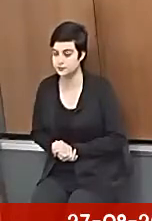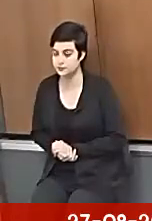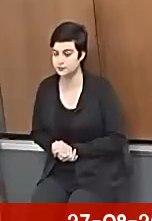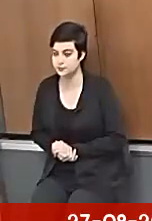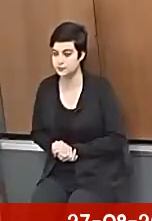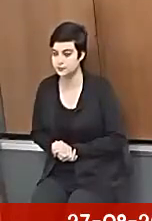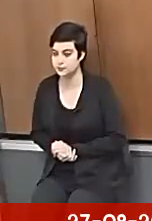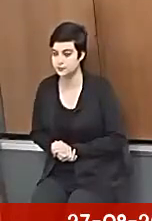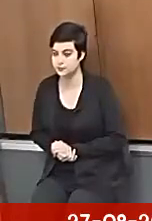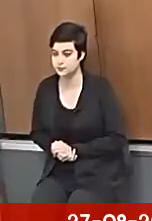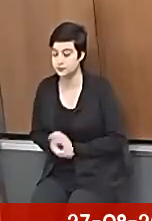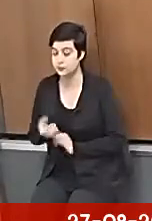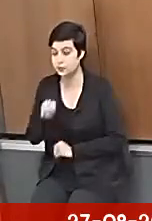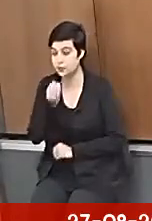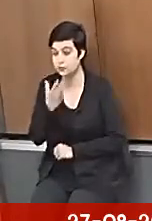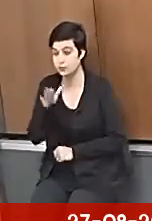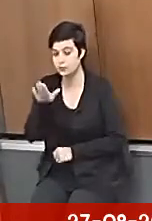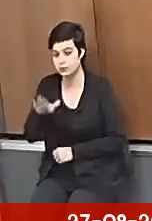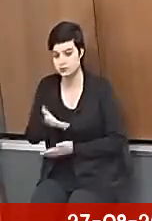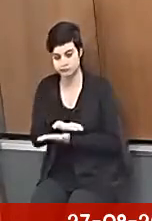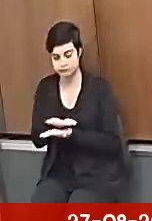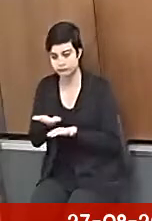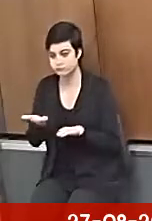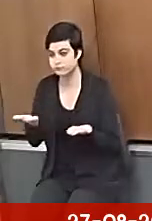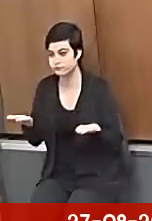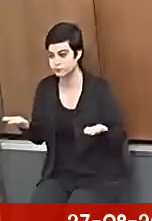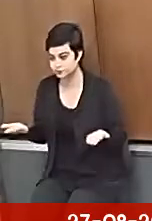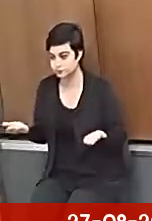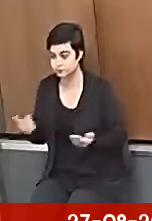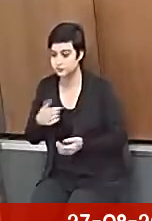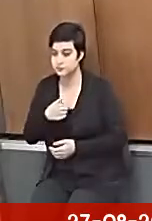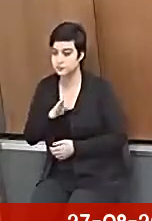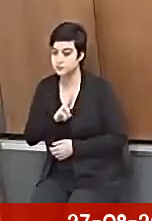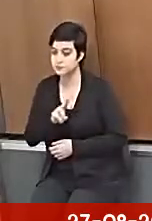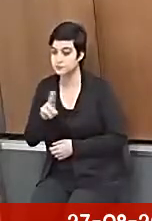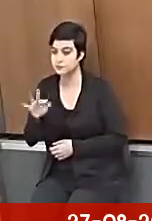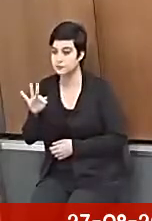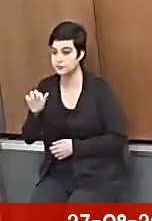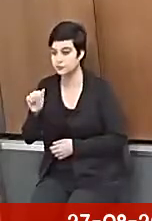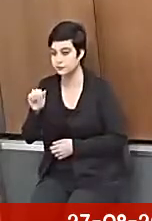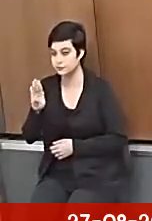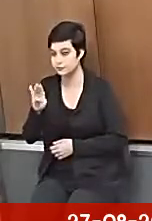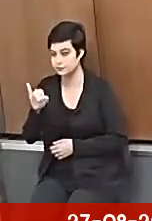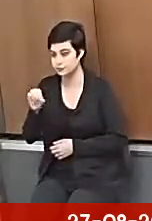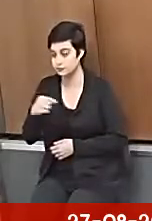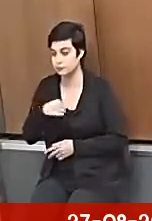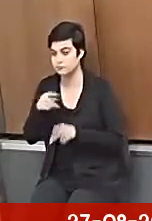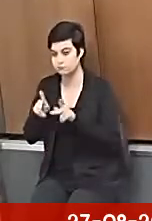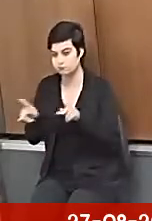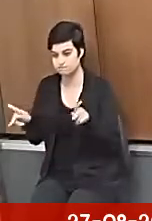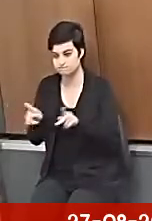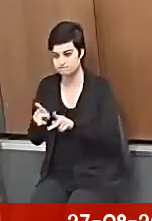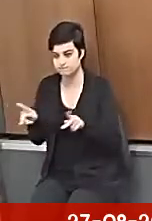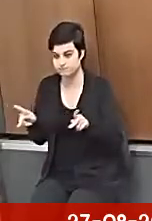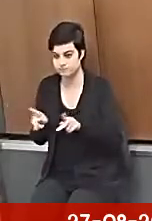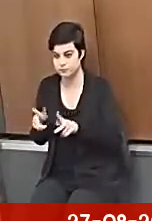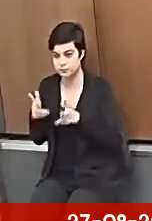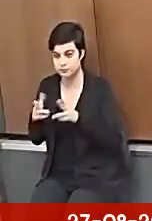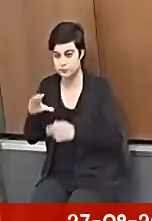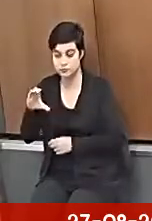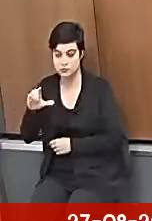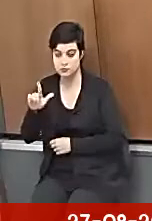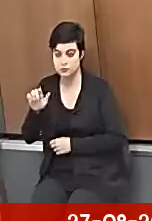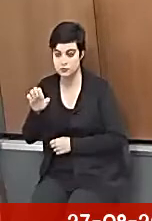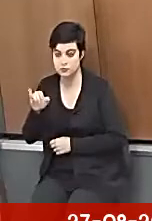é boa tarde mesmo e sofá militar um professor igual professor pleito igual